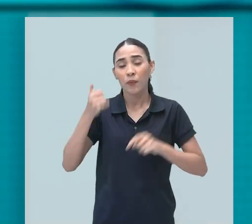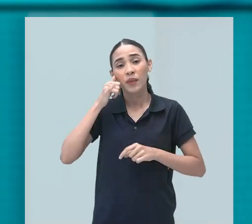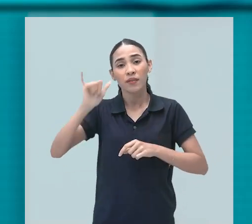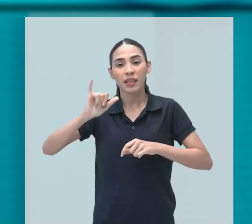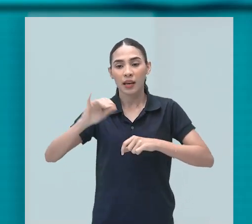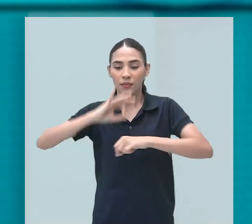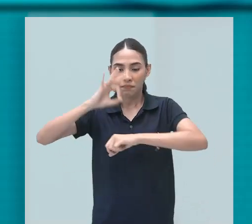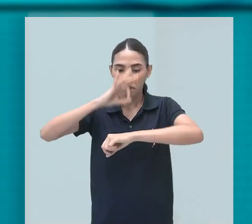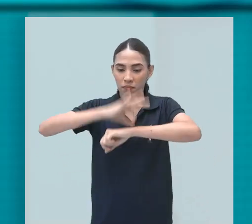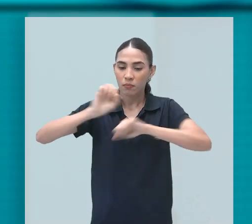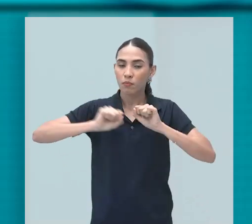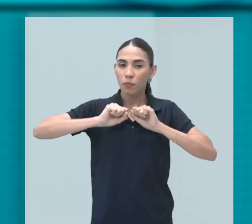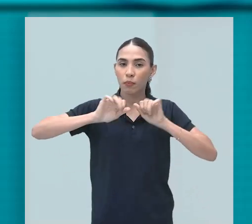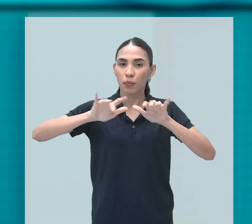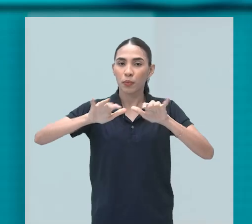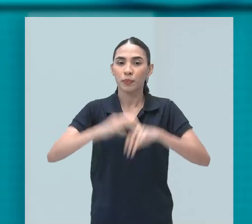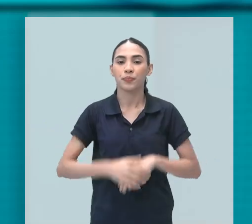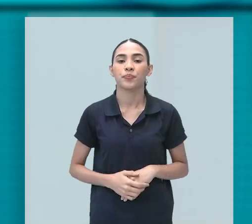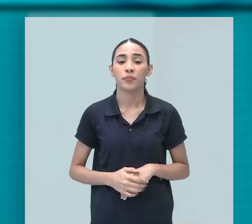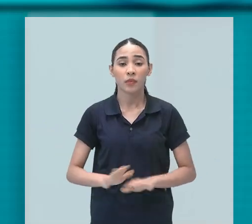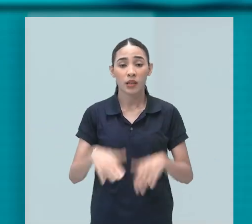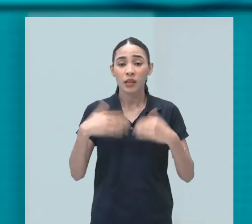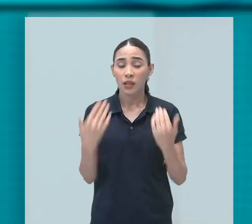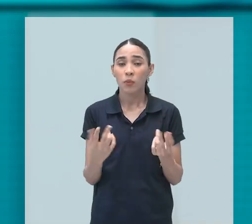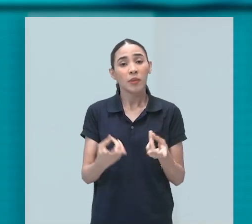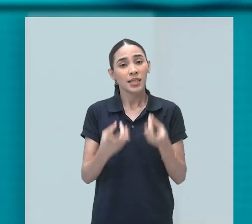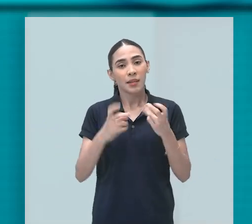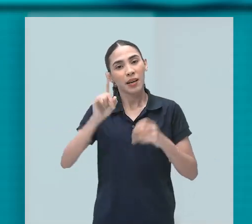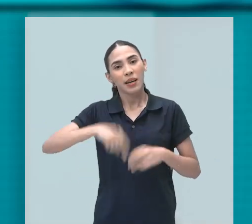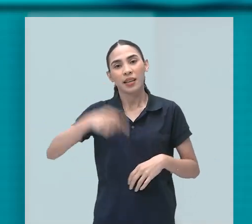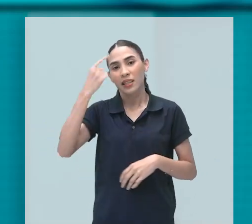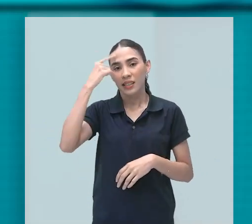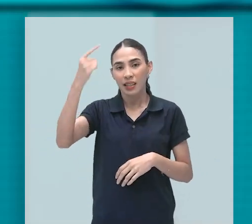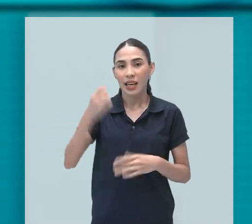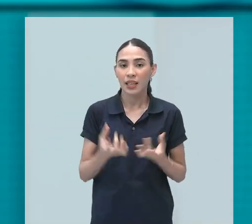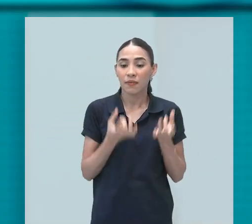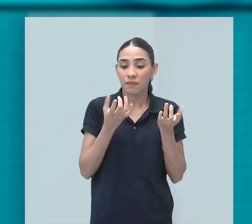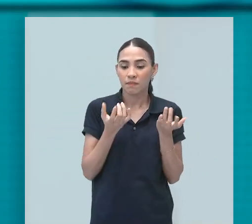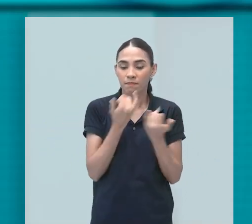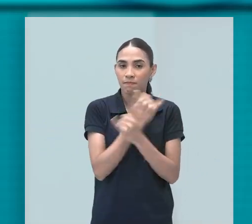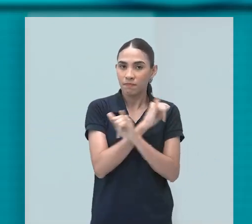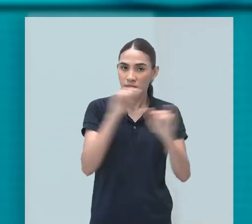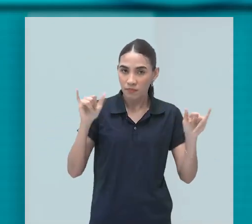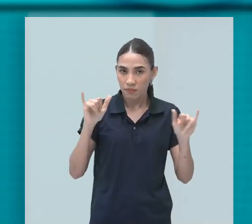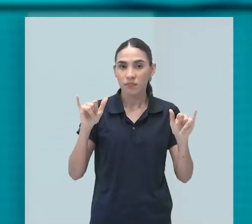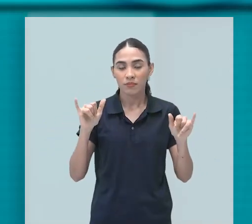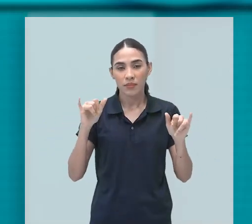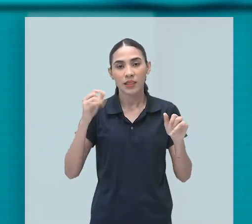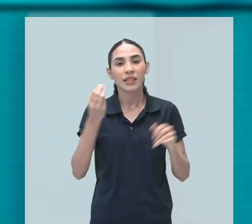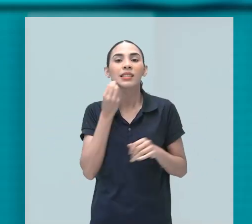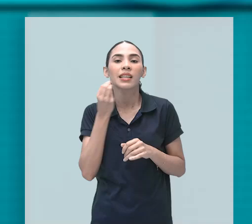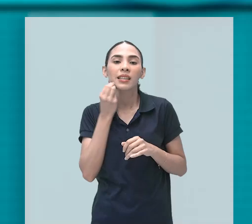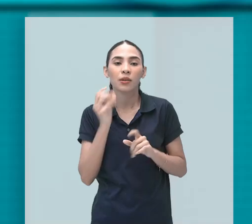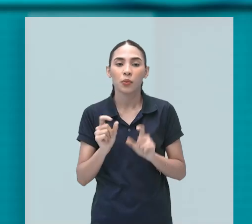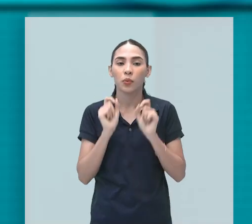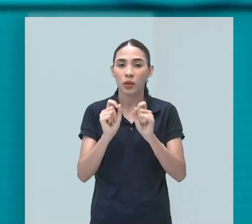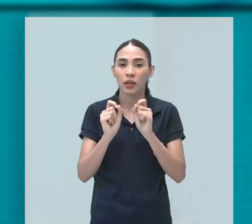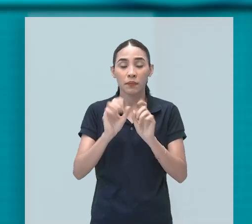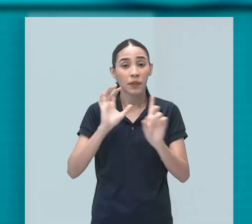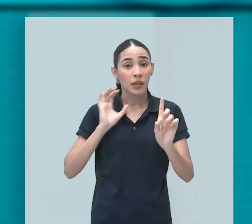a proliferação do mosquito da dengue. Então, observe que são ideias vendidas, ou seja, que as propagandas buscam